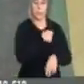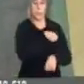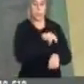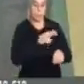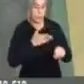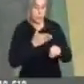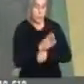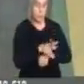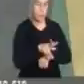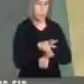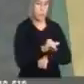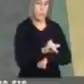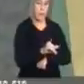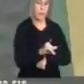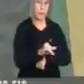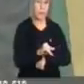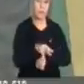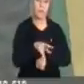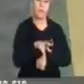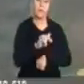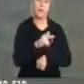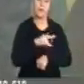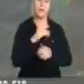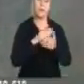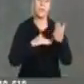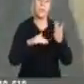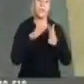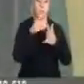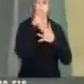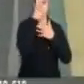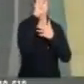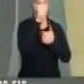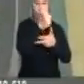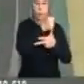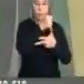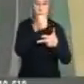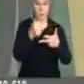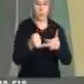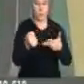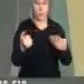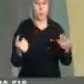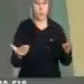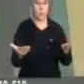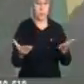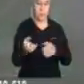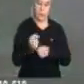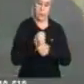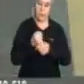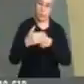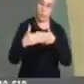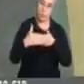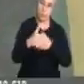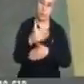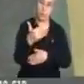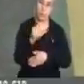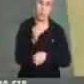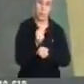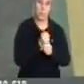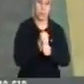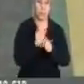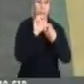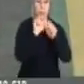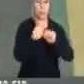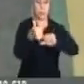ele é aplicado a todos os poderes. Logicamente que, no prazo de 10 anos, a regra poderá ser